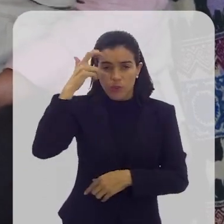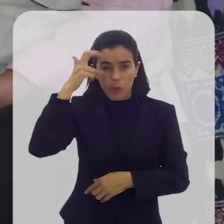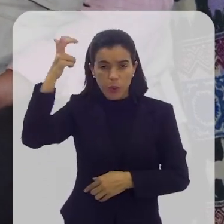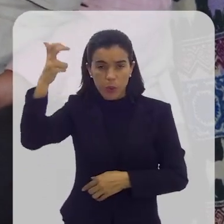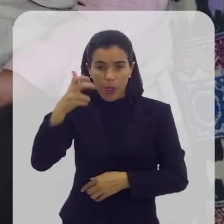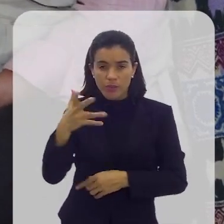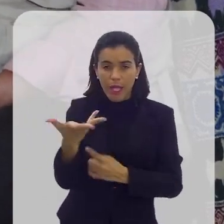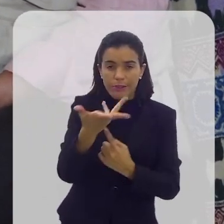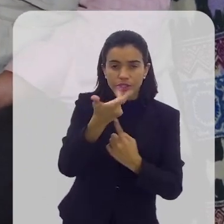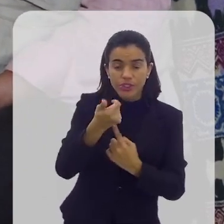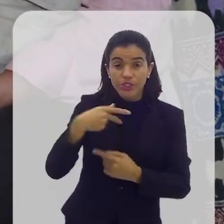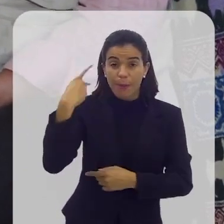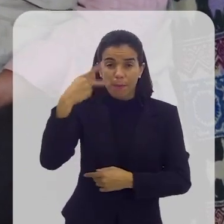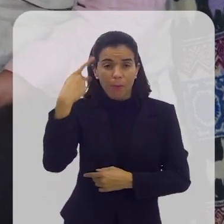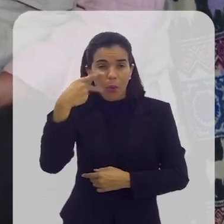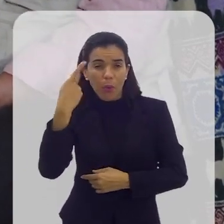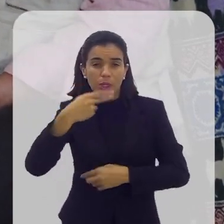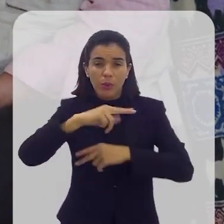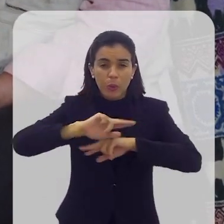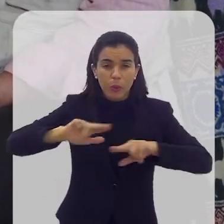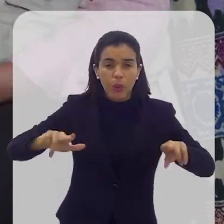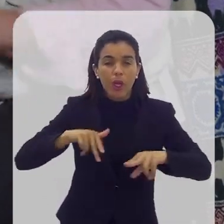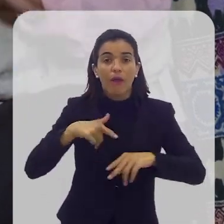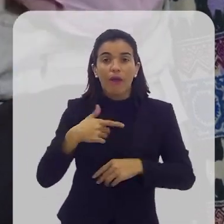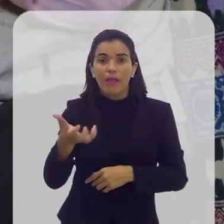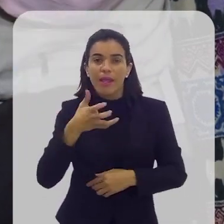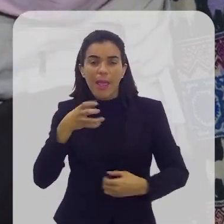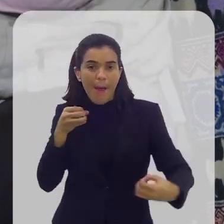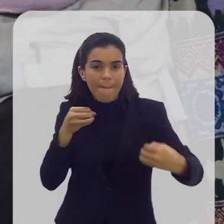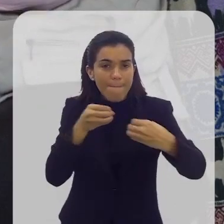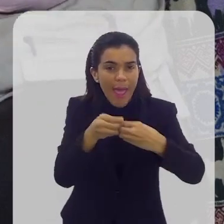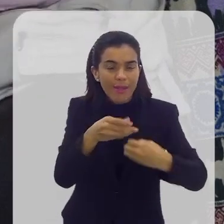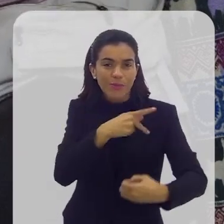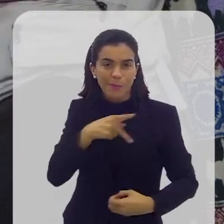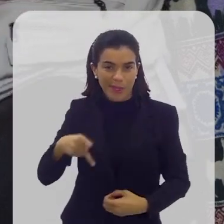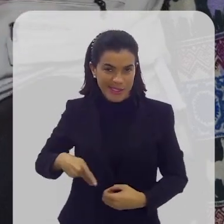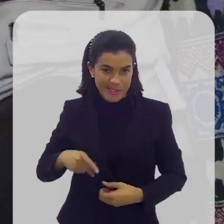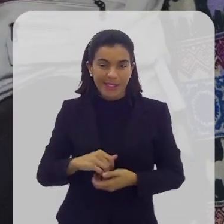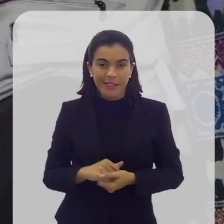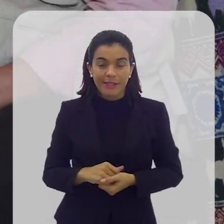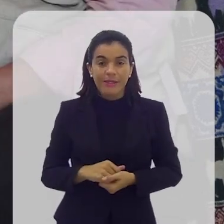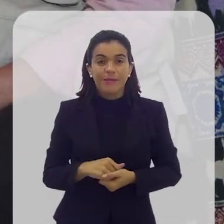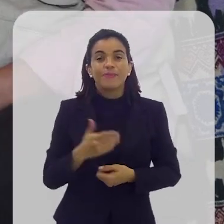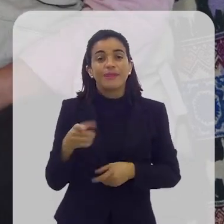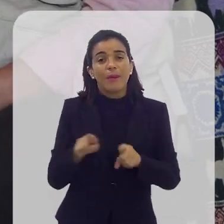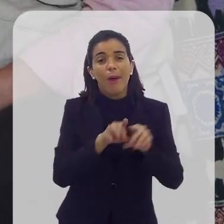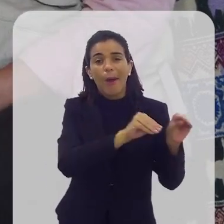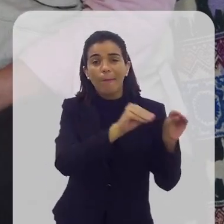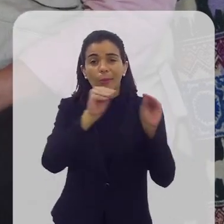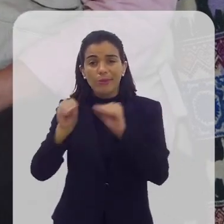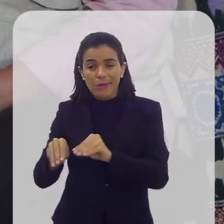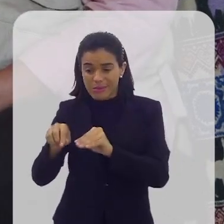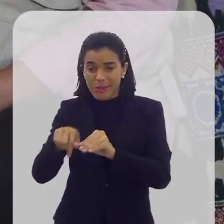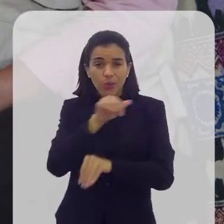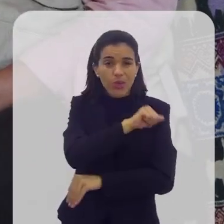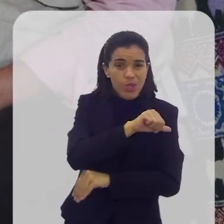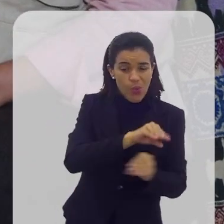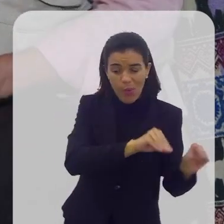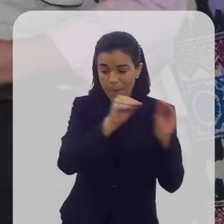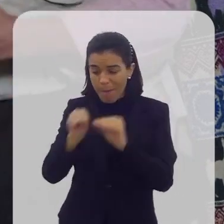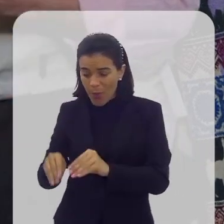da Polícia Civil, e eles conseguiram isso e quiseram deixar esse acervo aqui. Veio para cá. Eu hoje entendo,